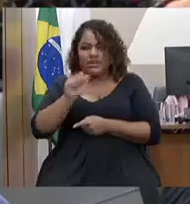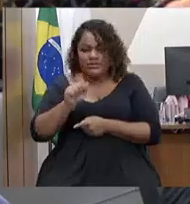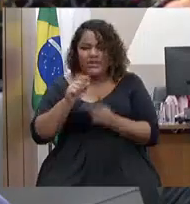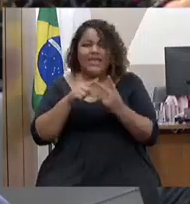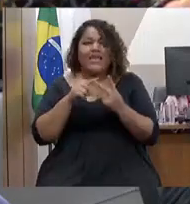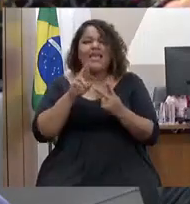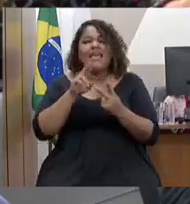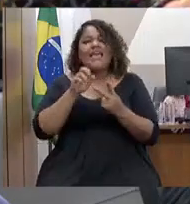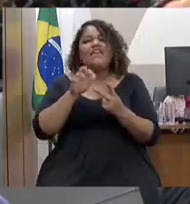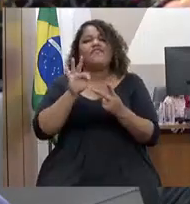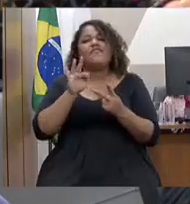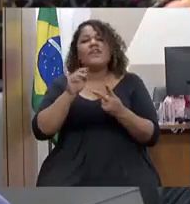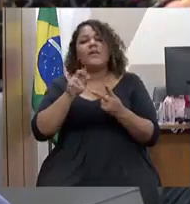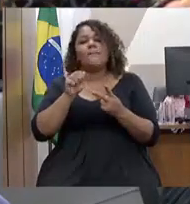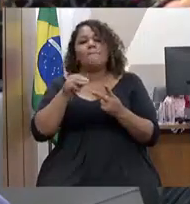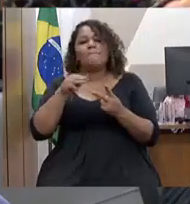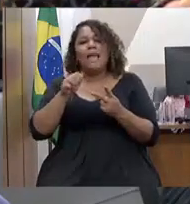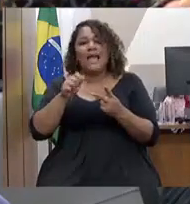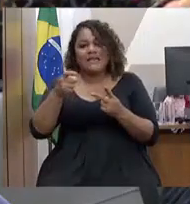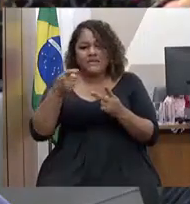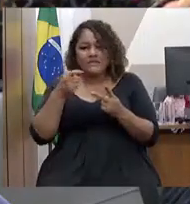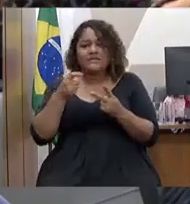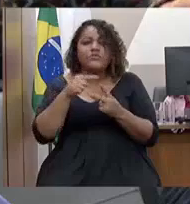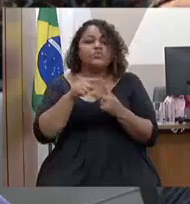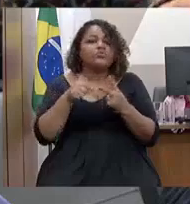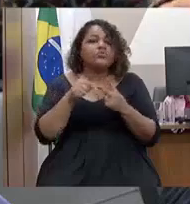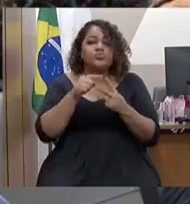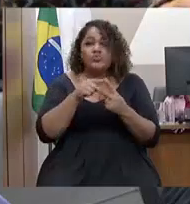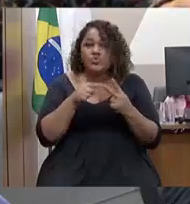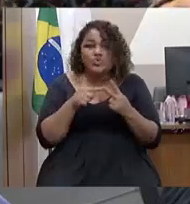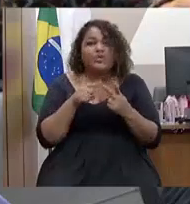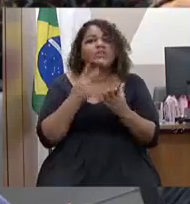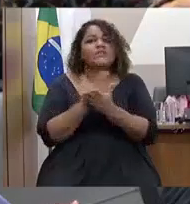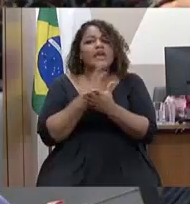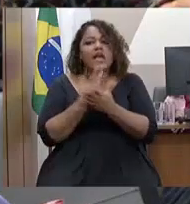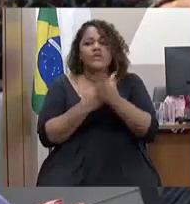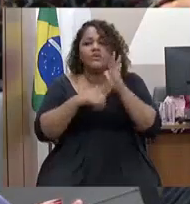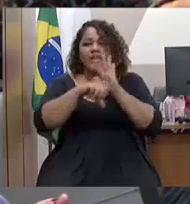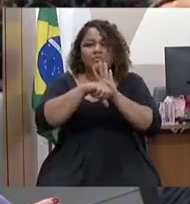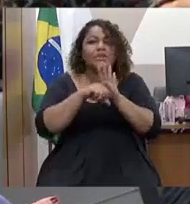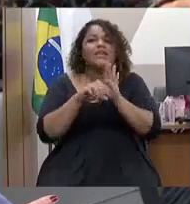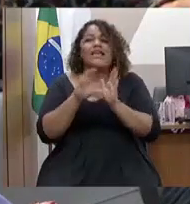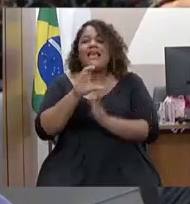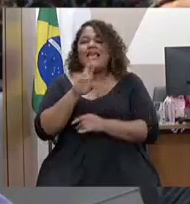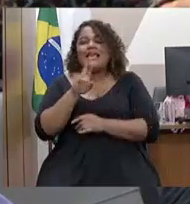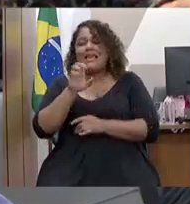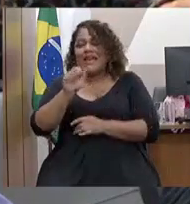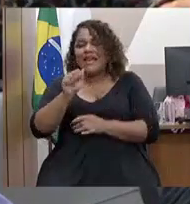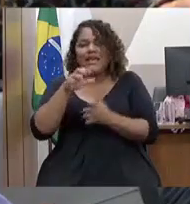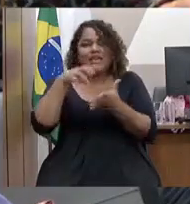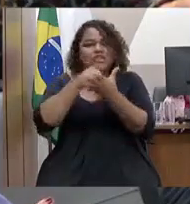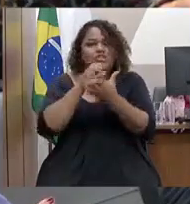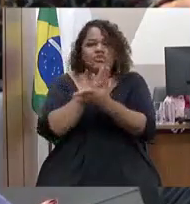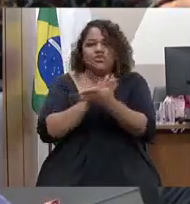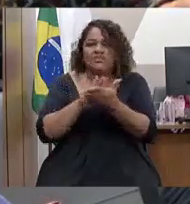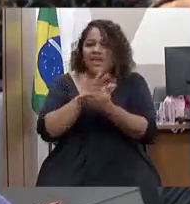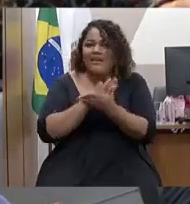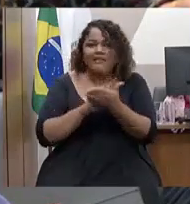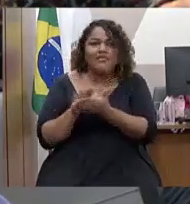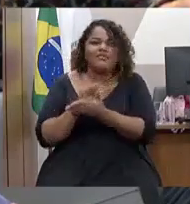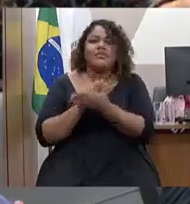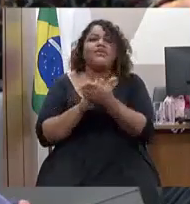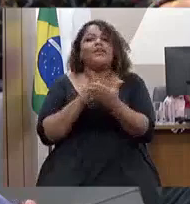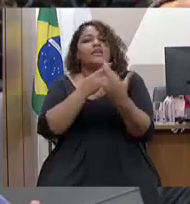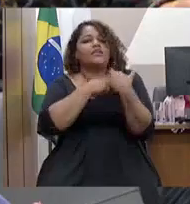e tava fazendo alteamento de barragem sem registro sem responsabilidade técnica sem nada não